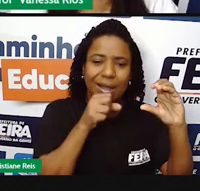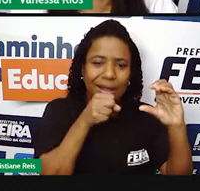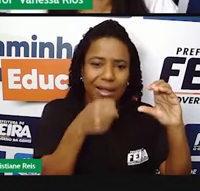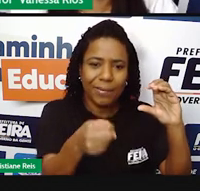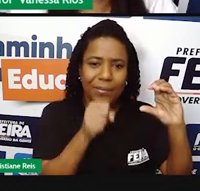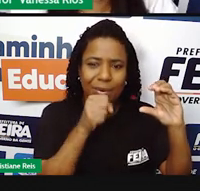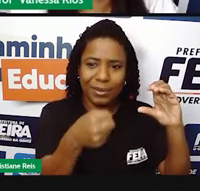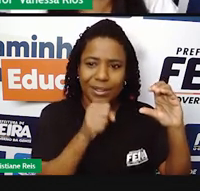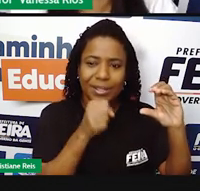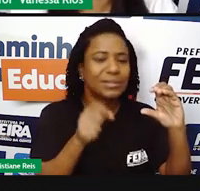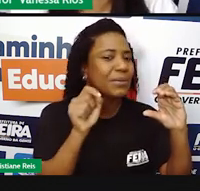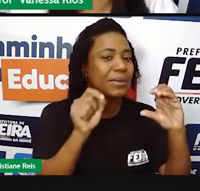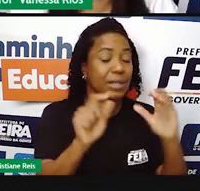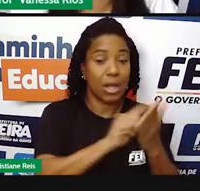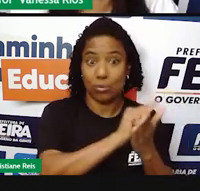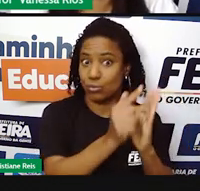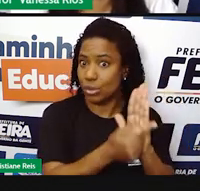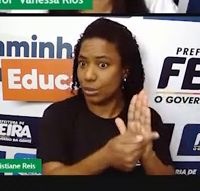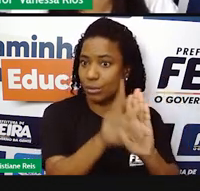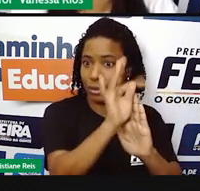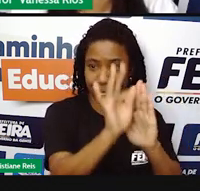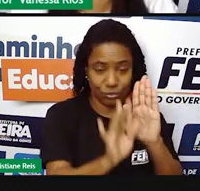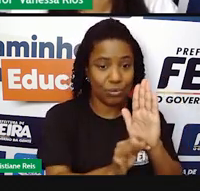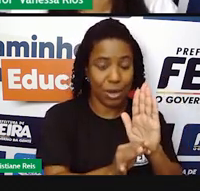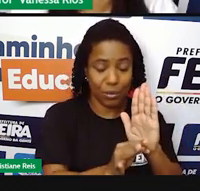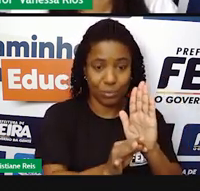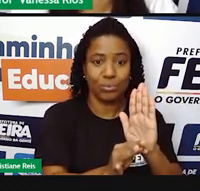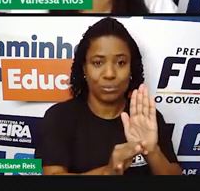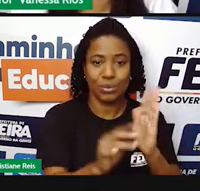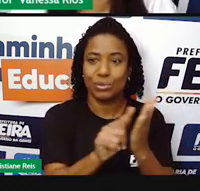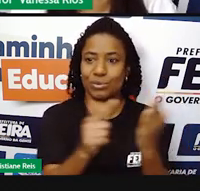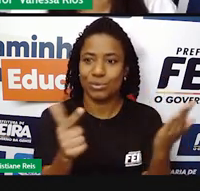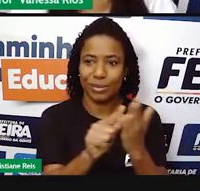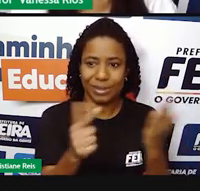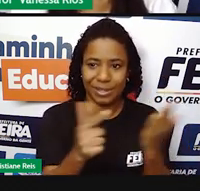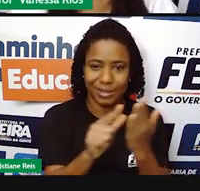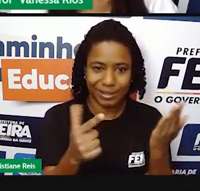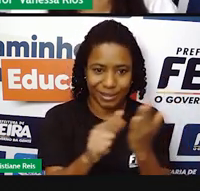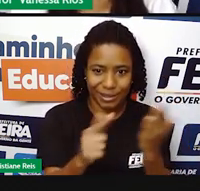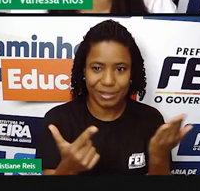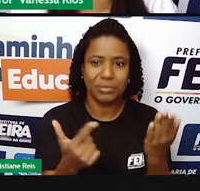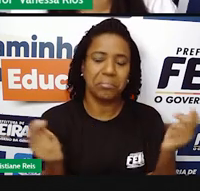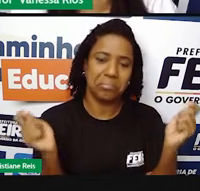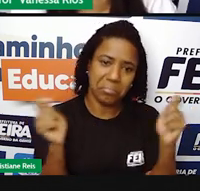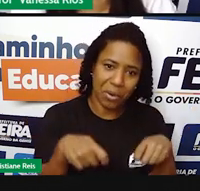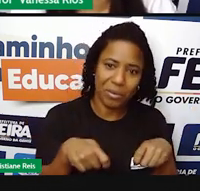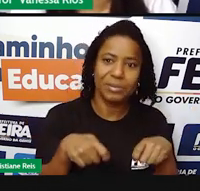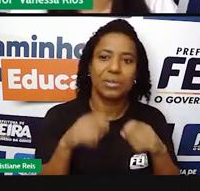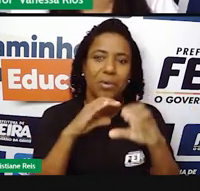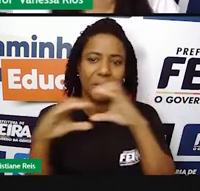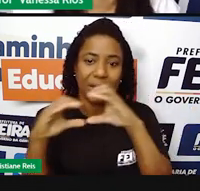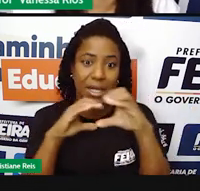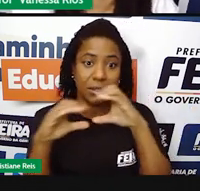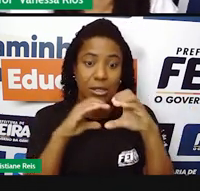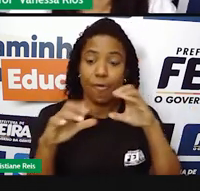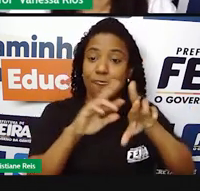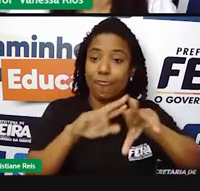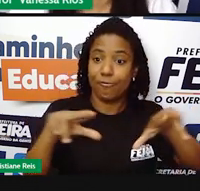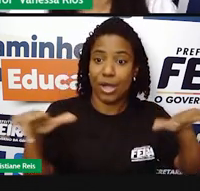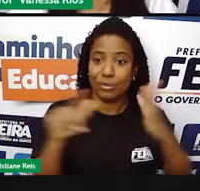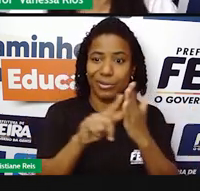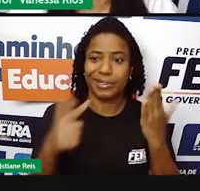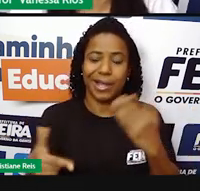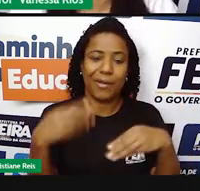textual jornalístico, não literário, veiculado nos meios de comunicação, como jornais, revistas,